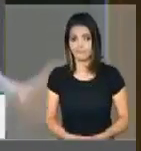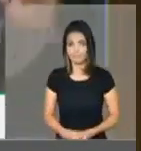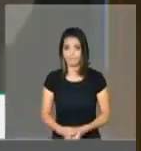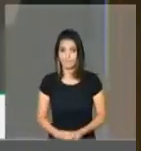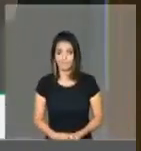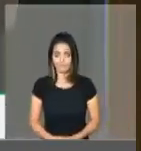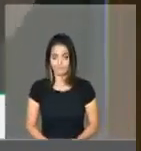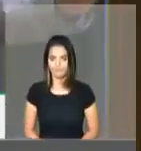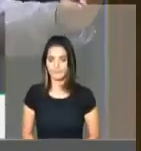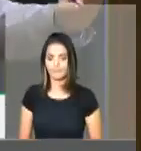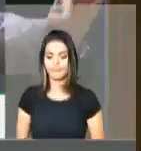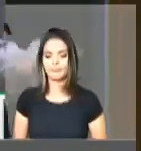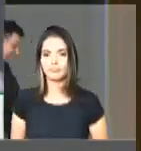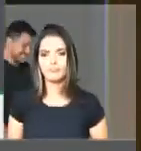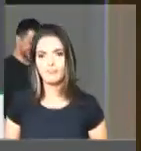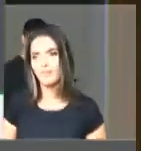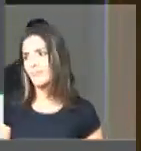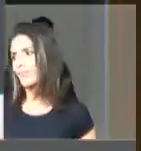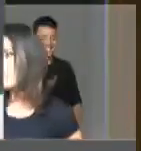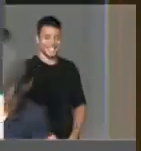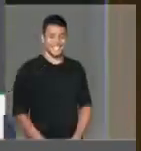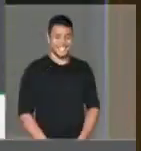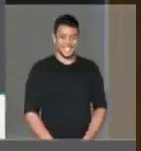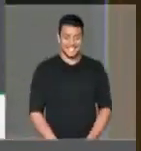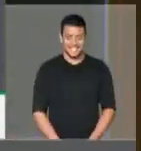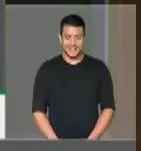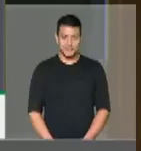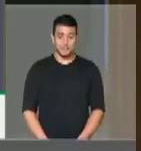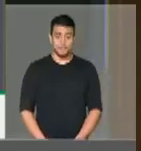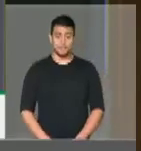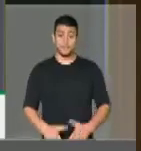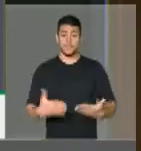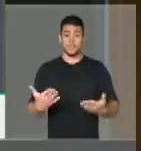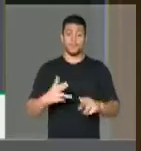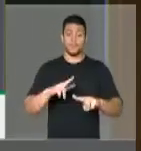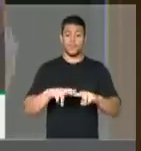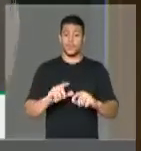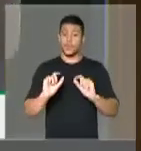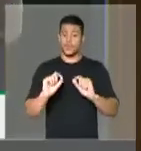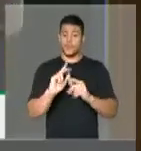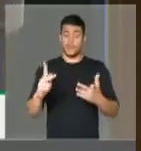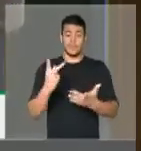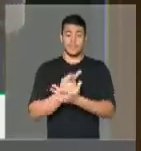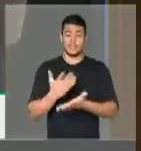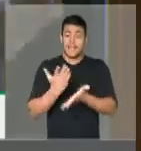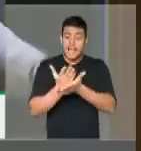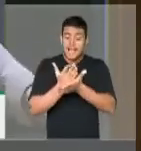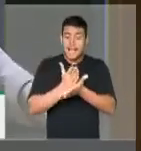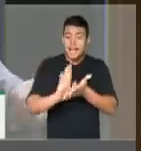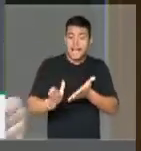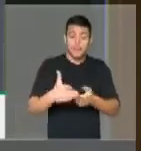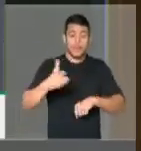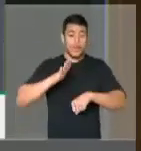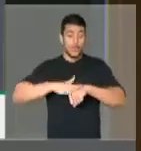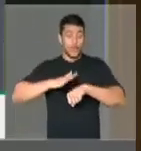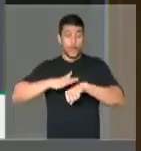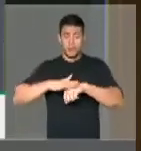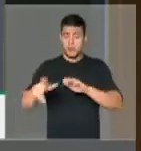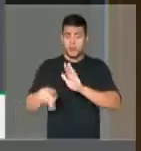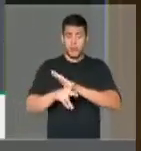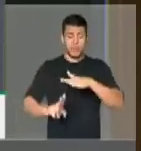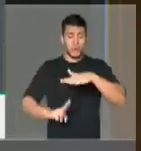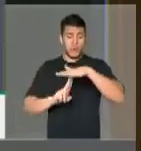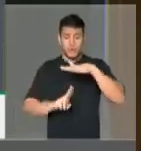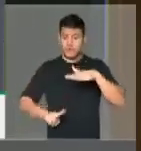expus, porque quebra a autonomia universitária, porque quebra as carreiras, porque subordina as